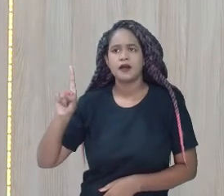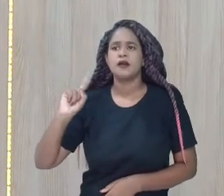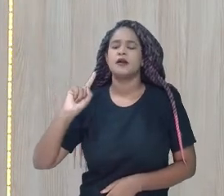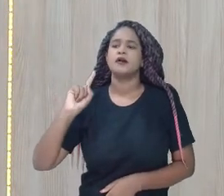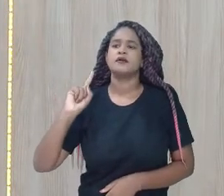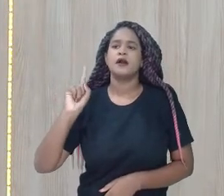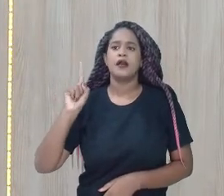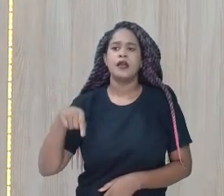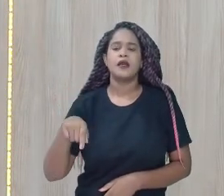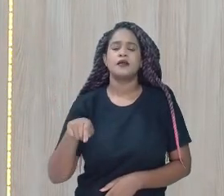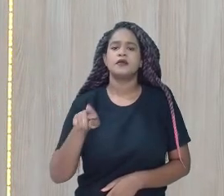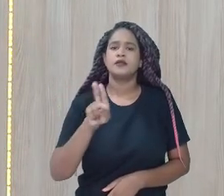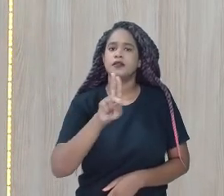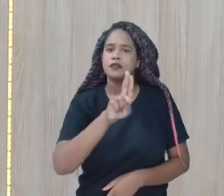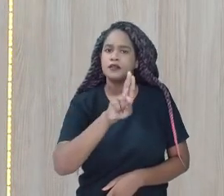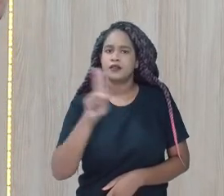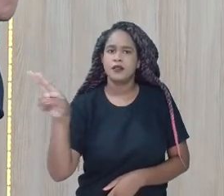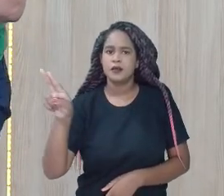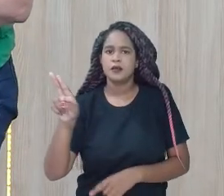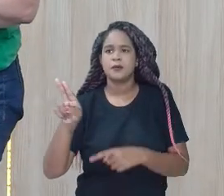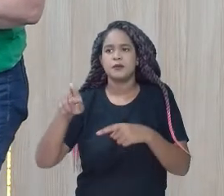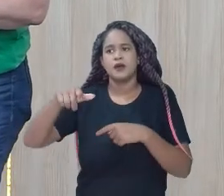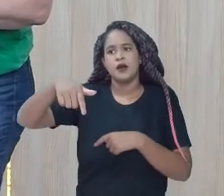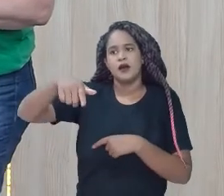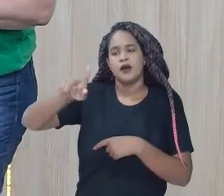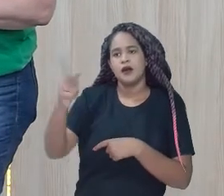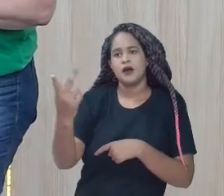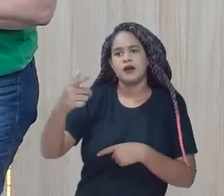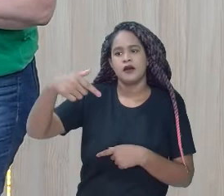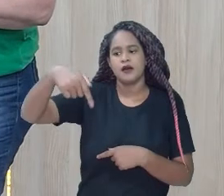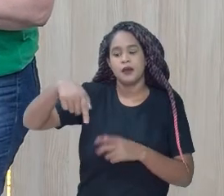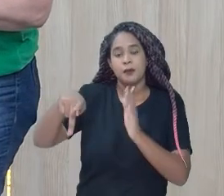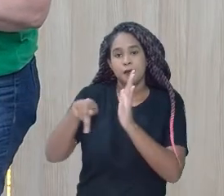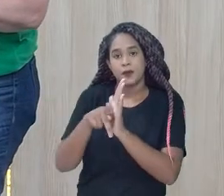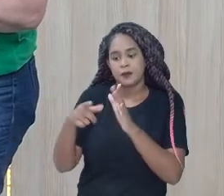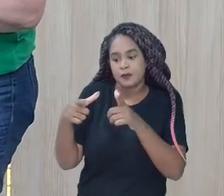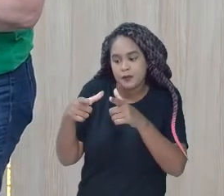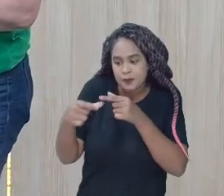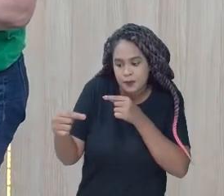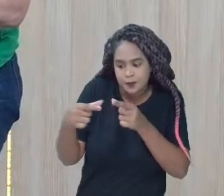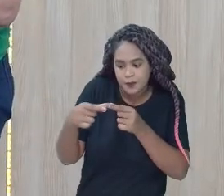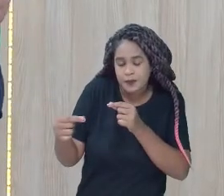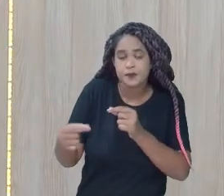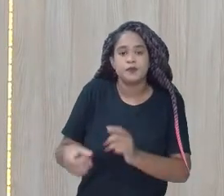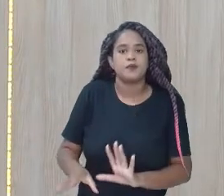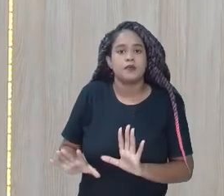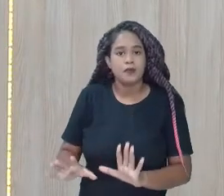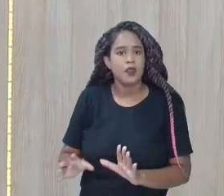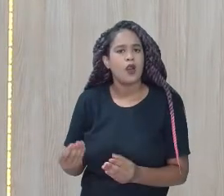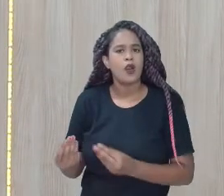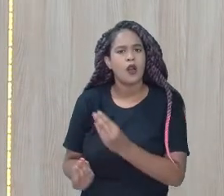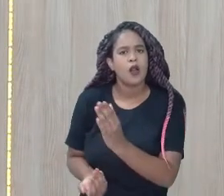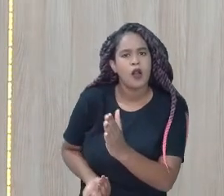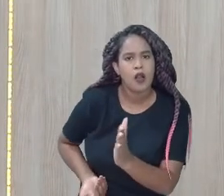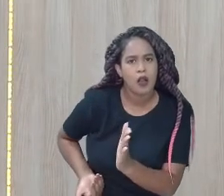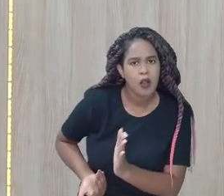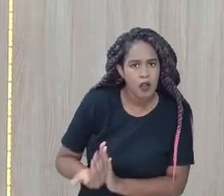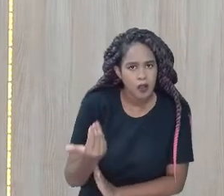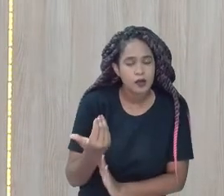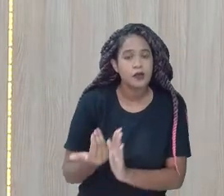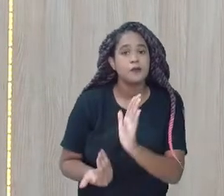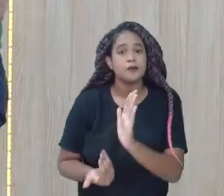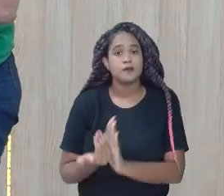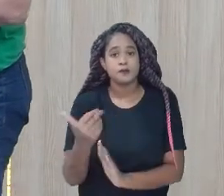chamamos as HQ japonesas. Elas surgiram do teatro de sombras, que era